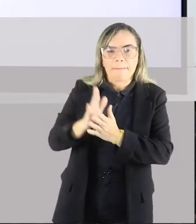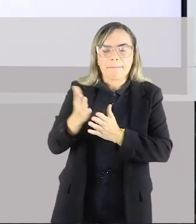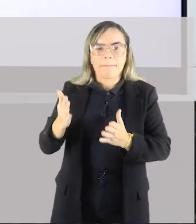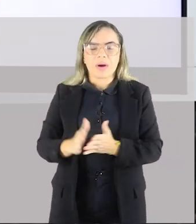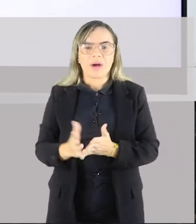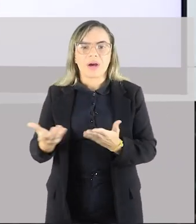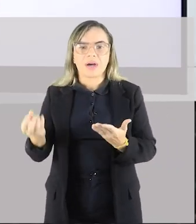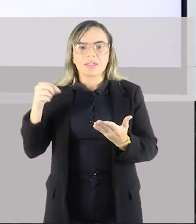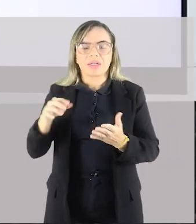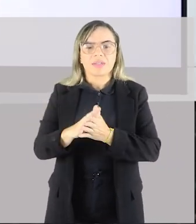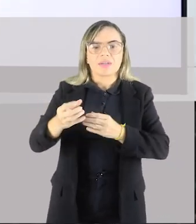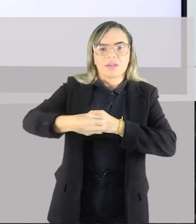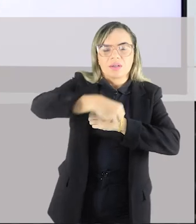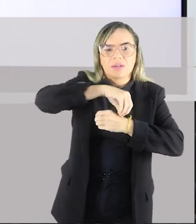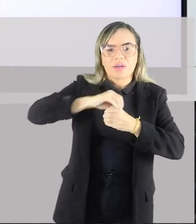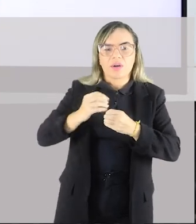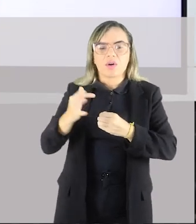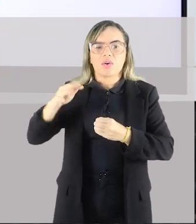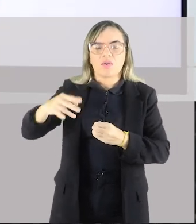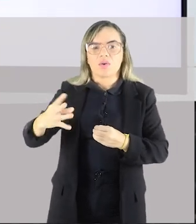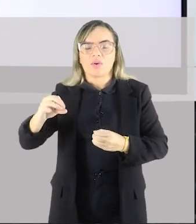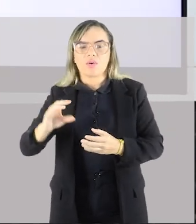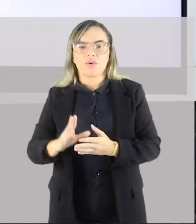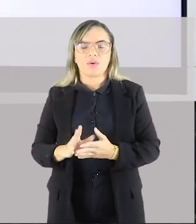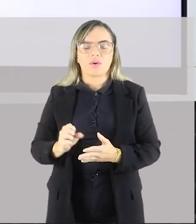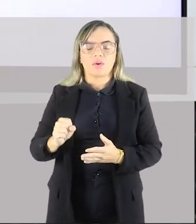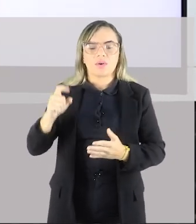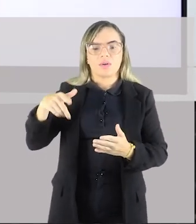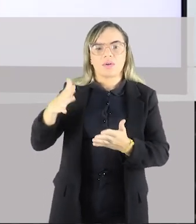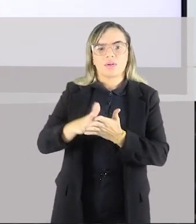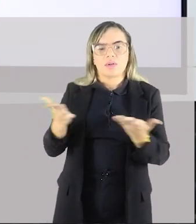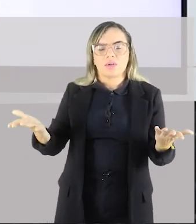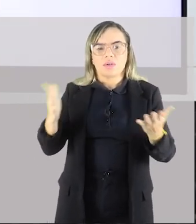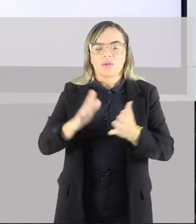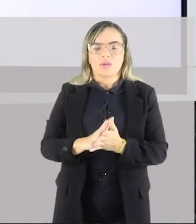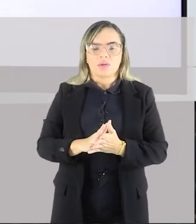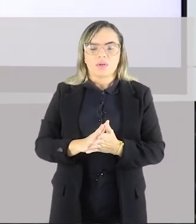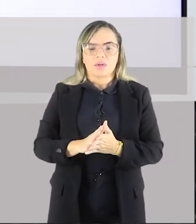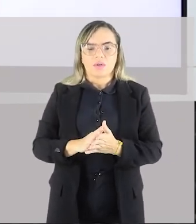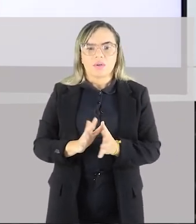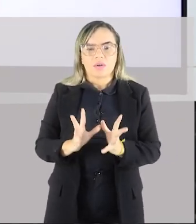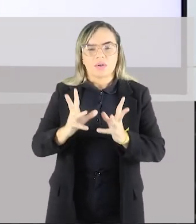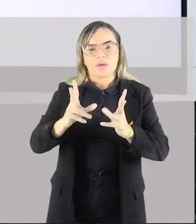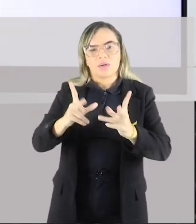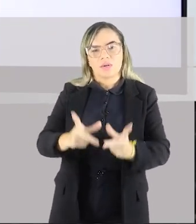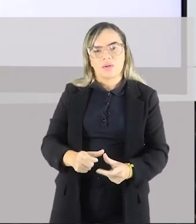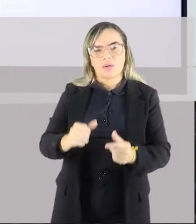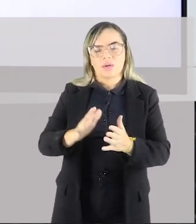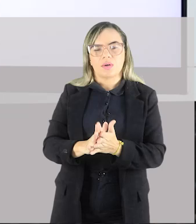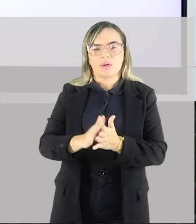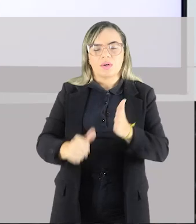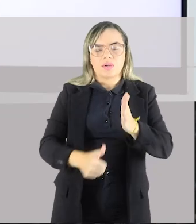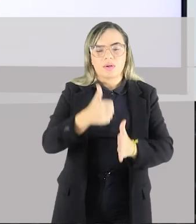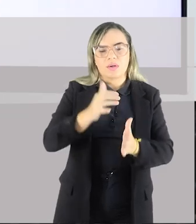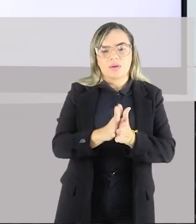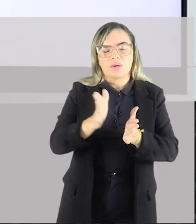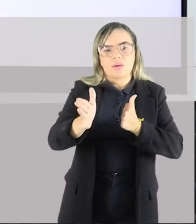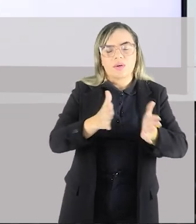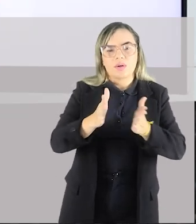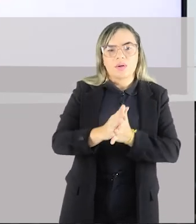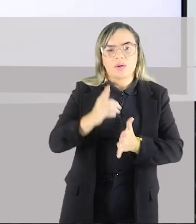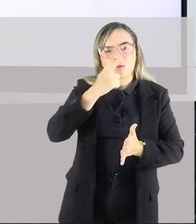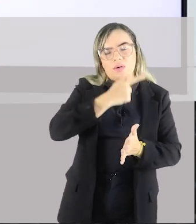não completam o processo de divisão celular, de respiração celular inteira, né? Eles fazem só aquela primeira etapa que a gente chamou